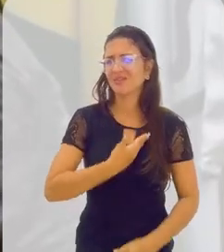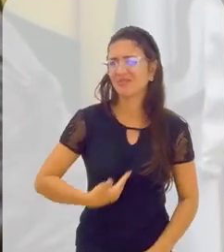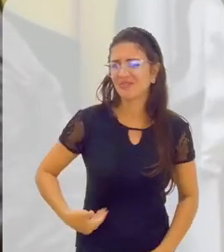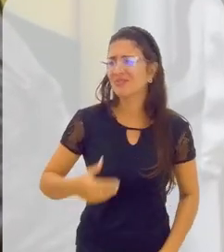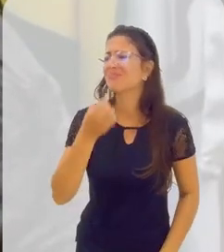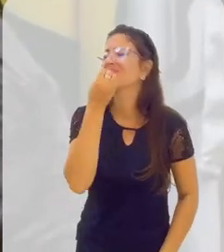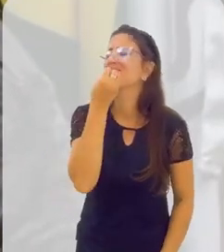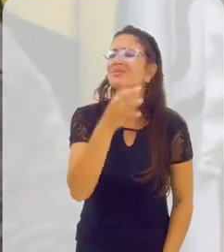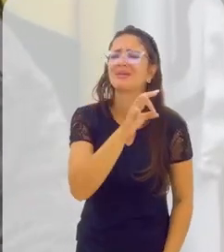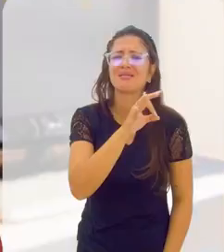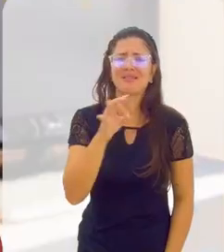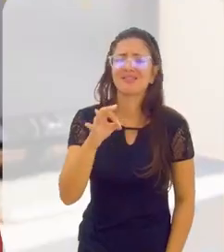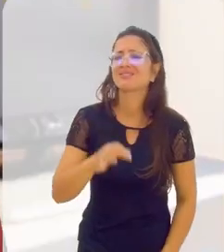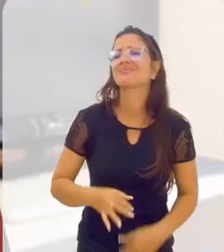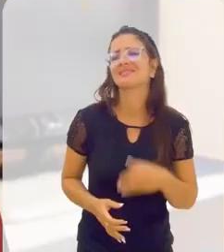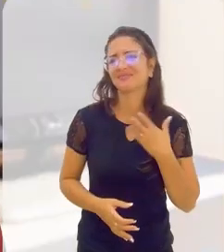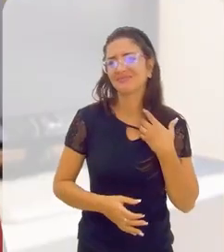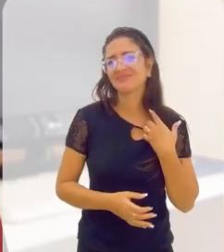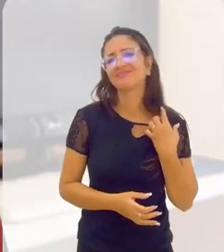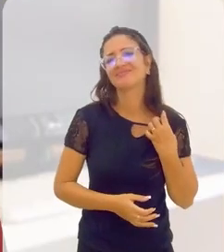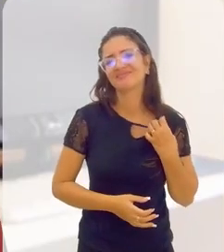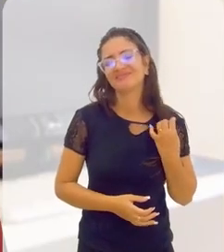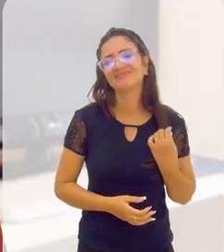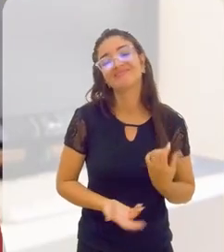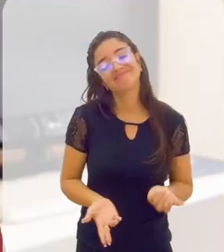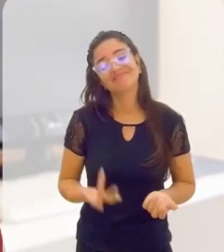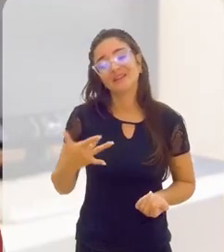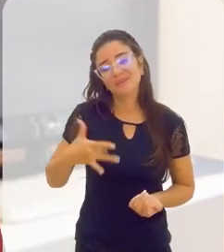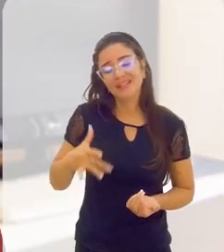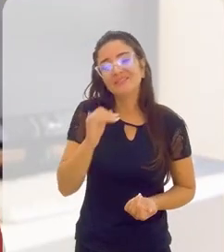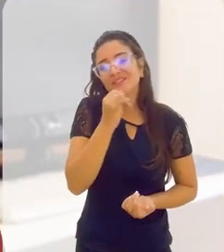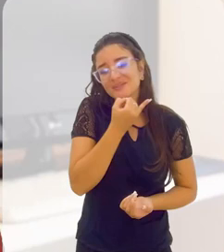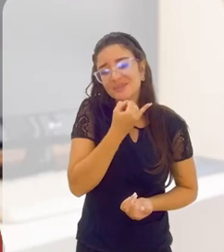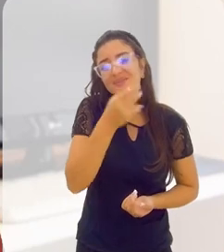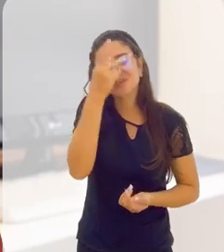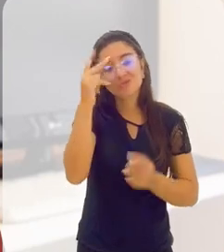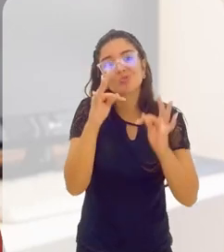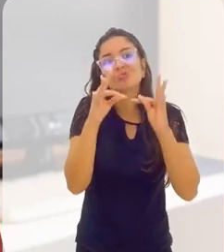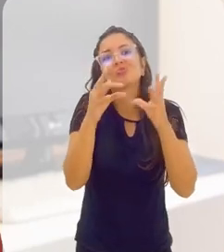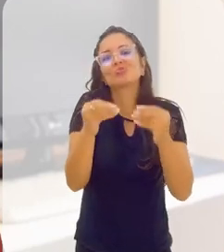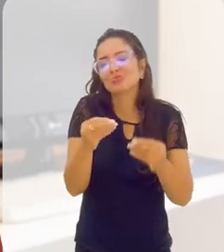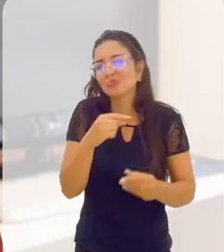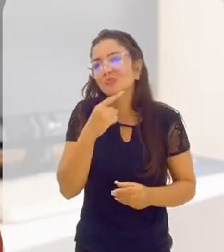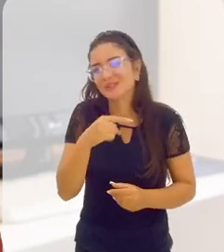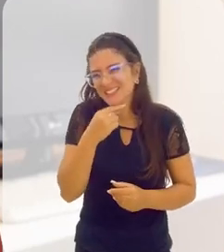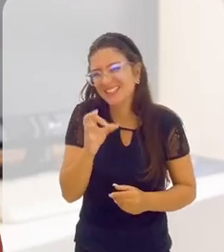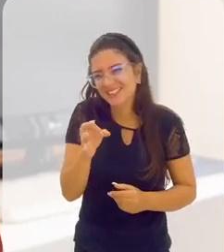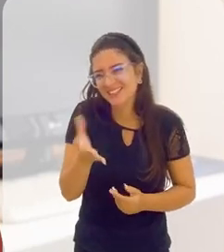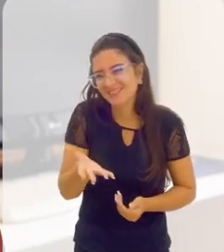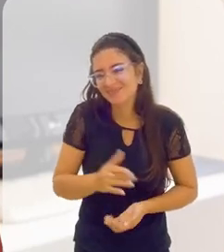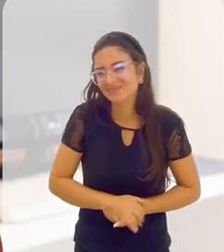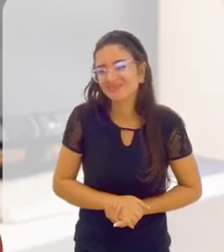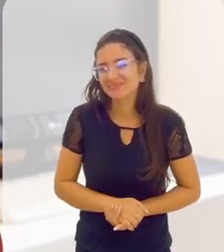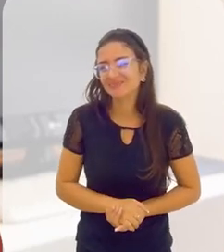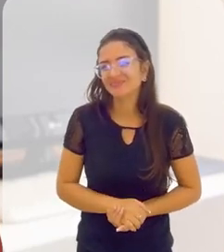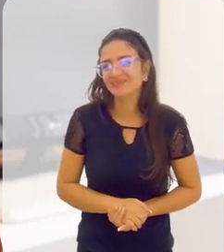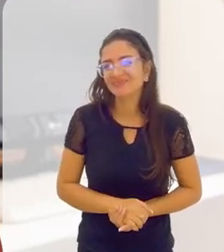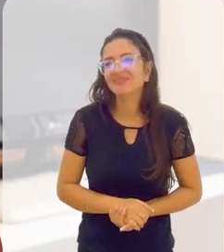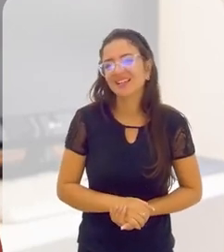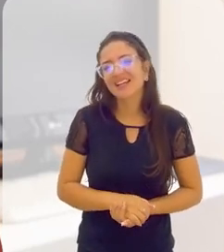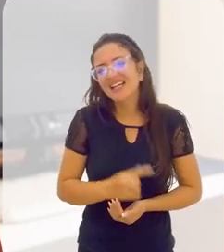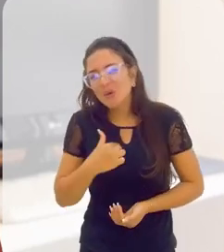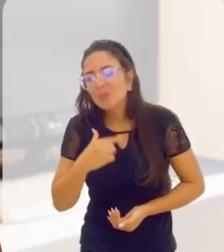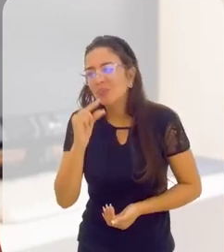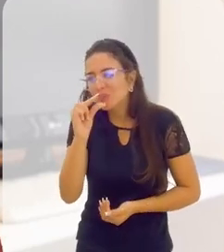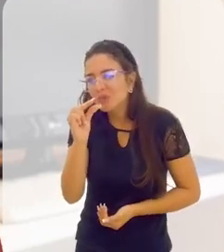porque ela era pena que não era para todos mas era com certeza com certeza eu peguei